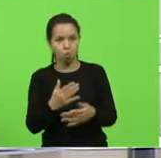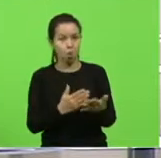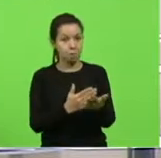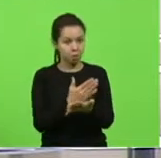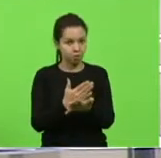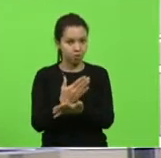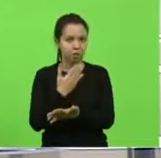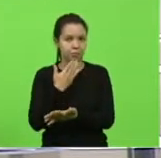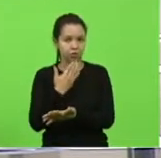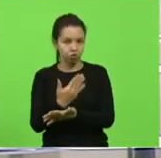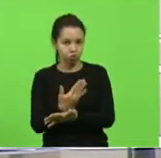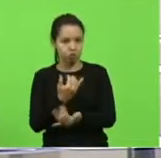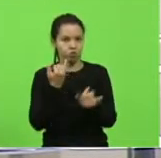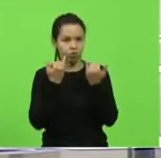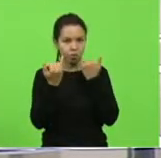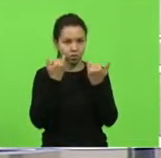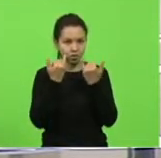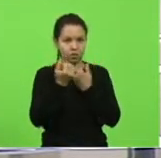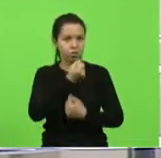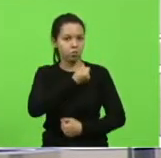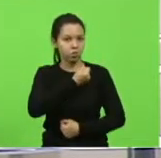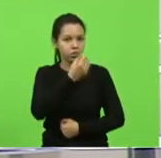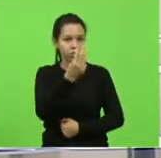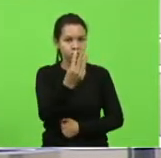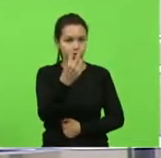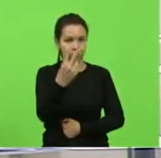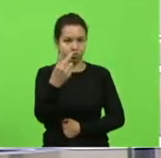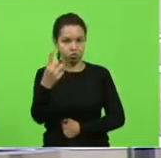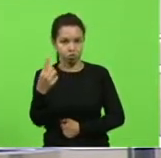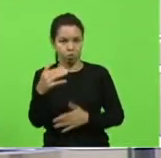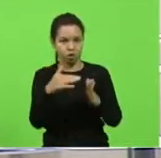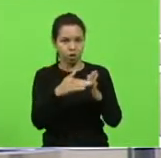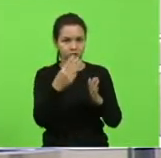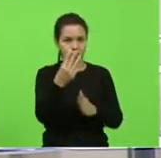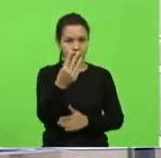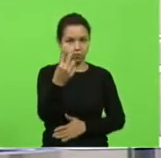aprovados os pedidos de informação números 321-a